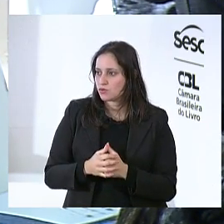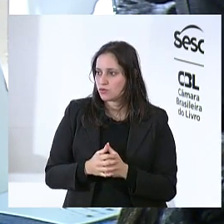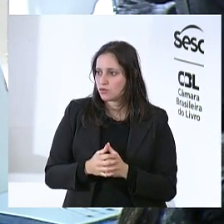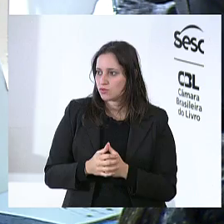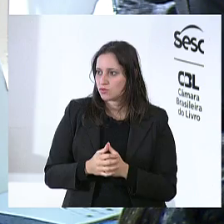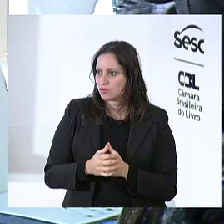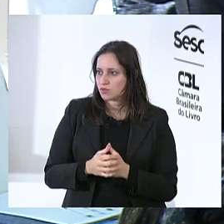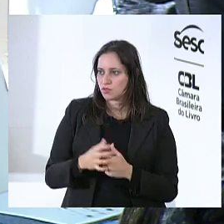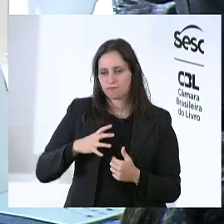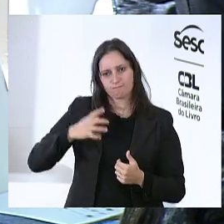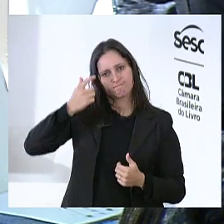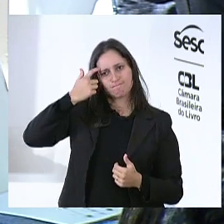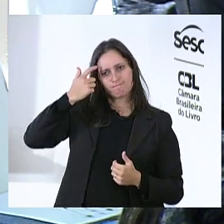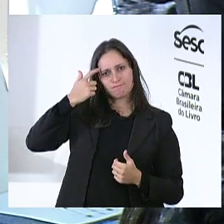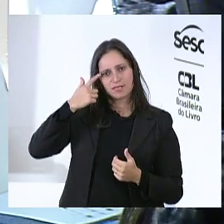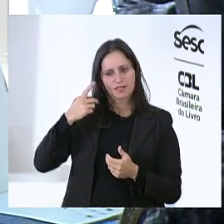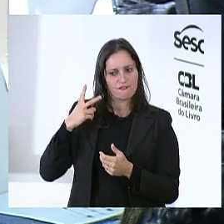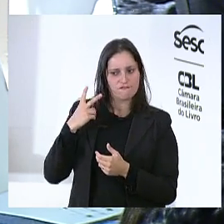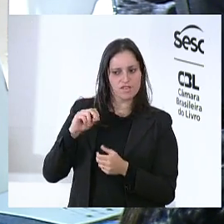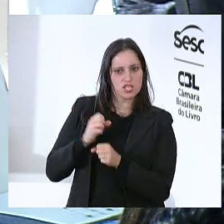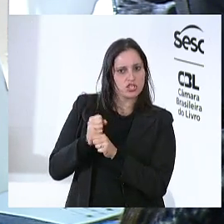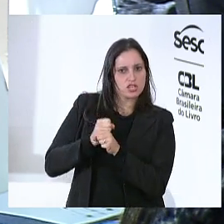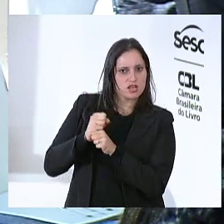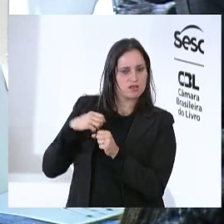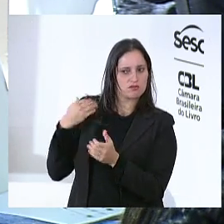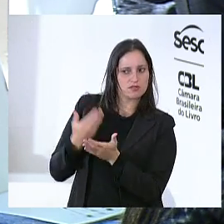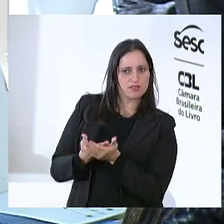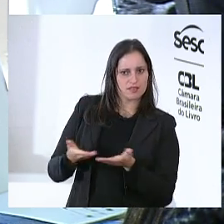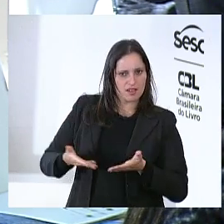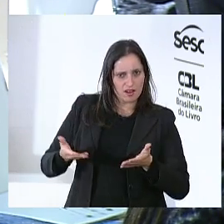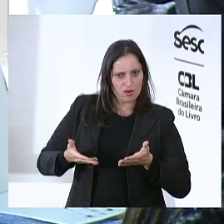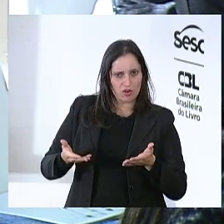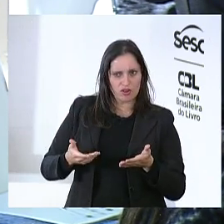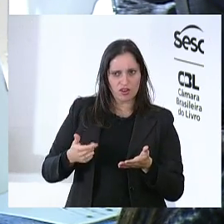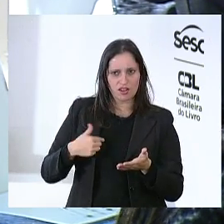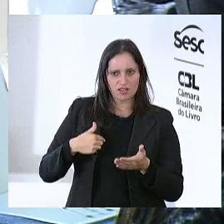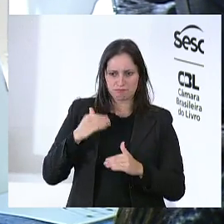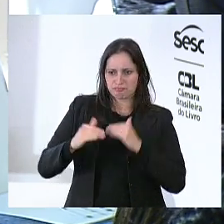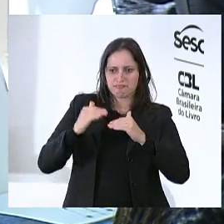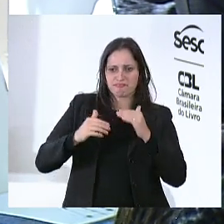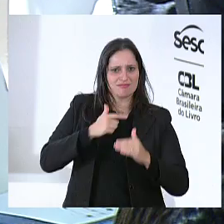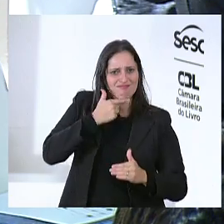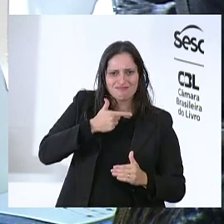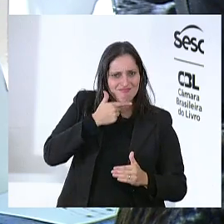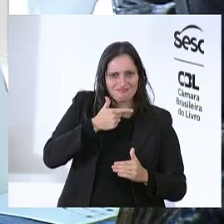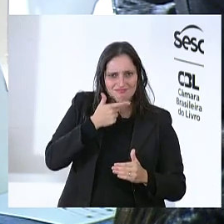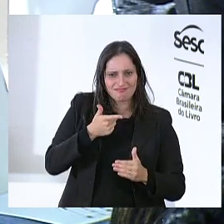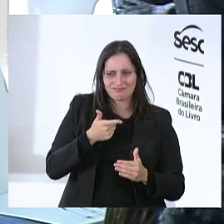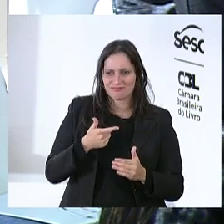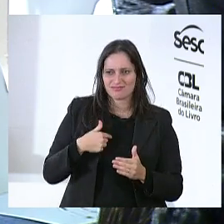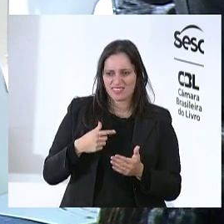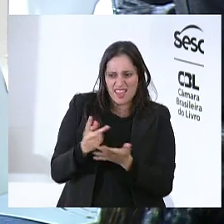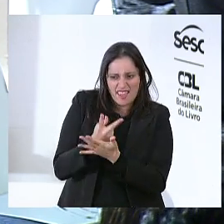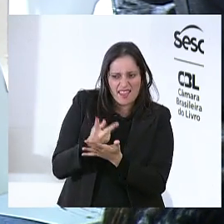já não deu para fazer alguma coisa em 20 anos? Né? Nós estamos patinando há tanto tempo. Será que essa corrupção